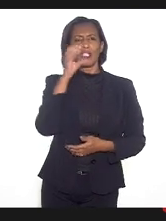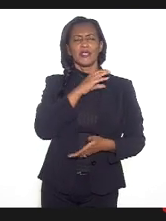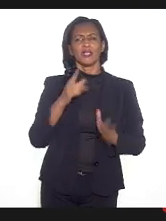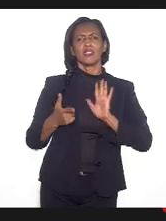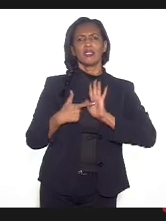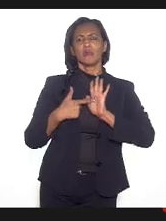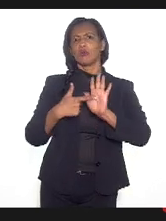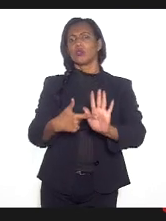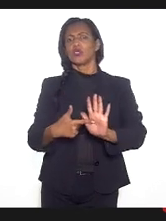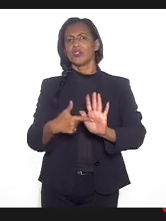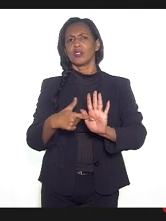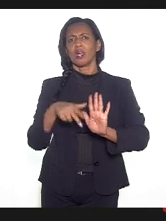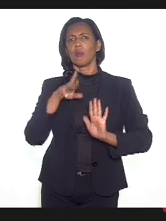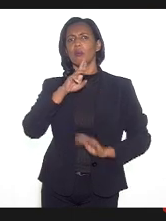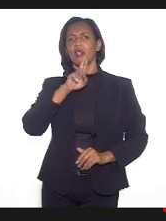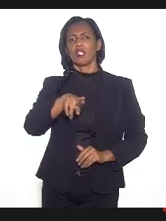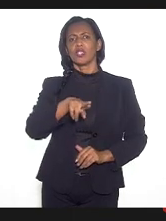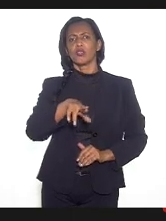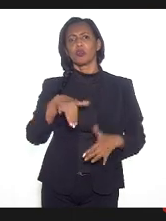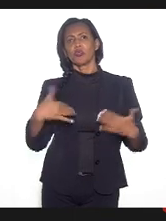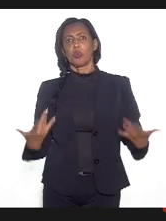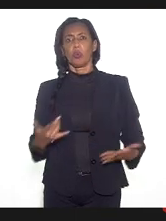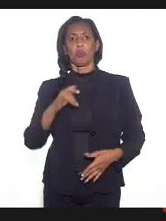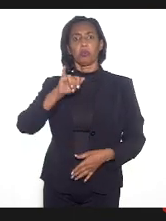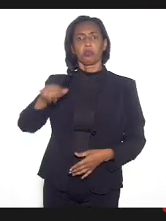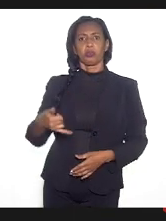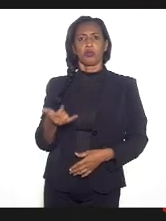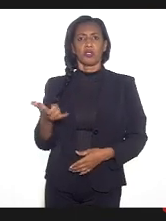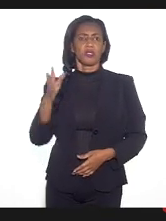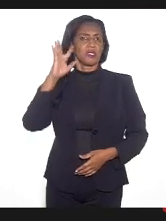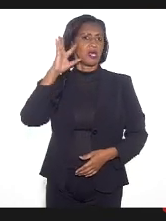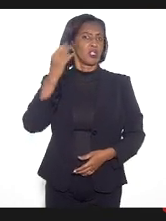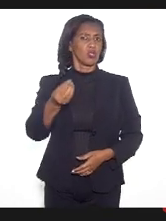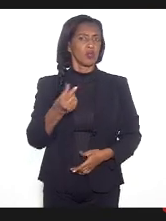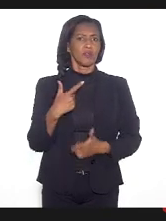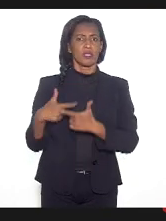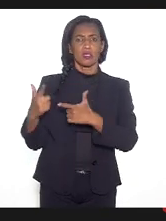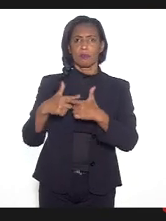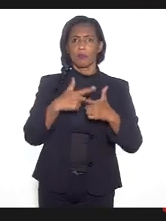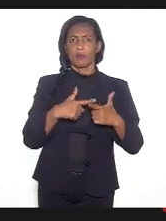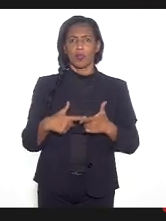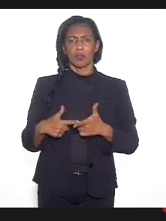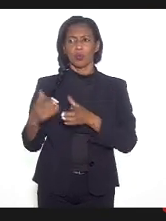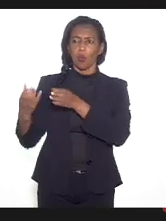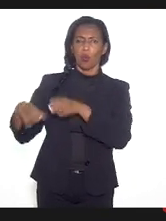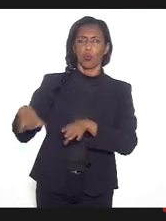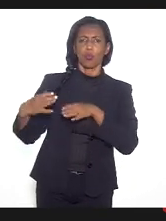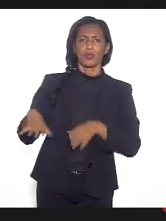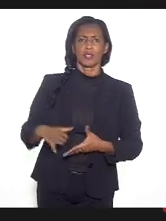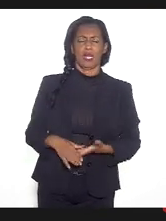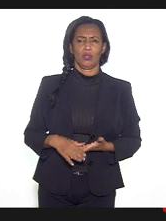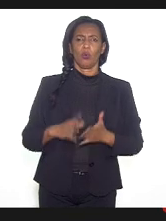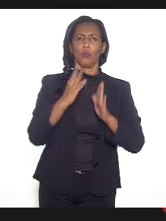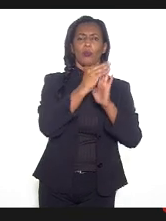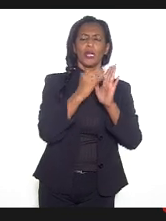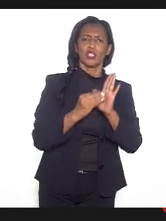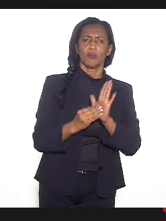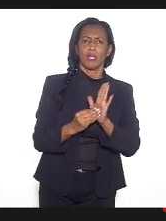menos, solução ou possibilidades de se resolver esse problema dos concursados, do